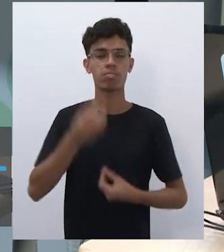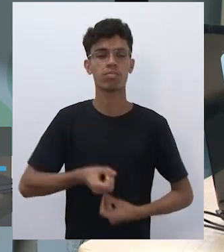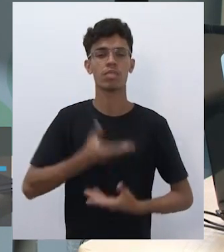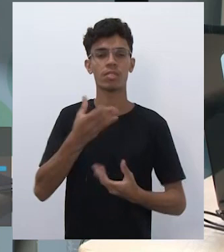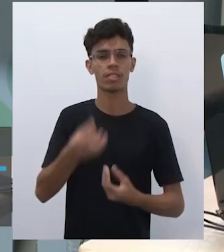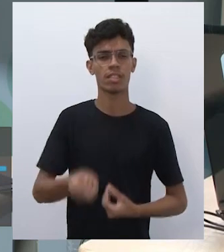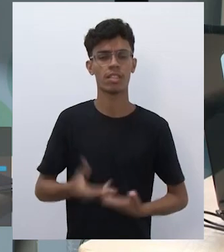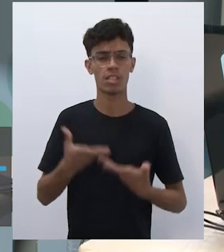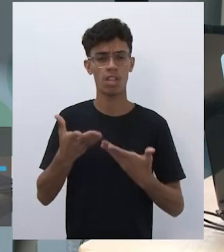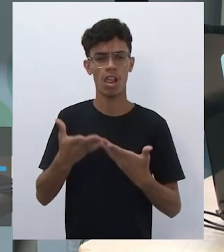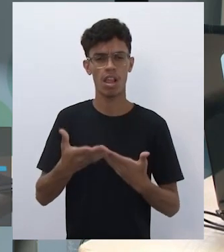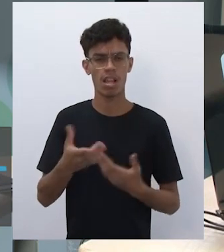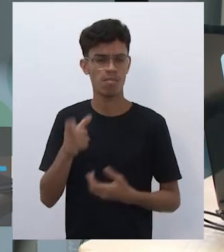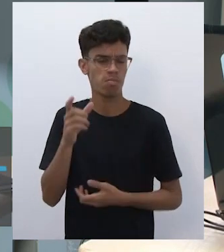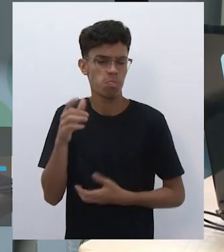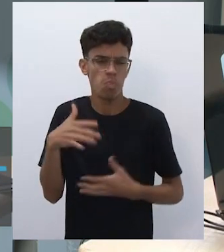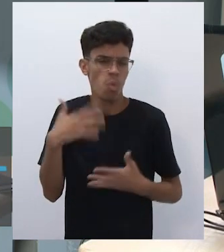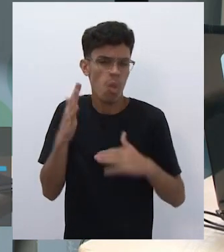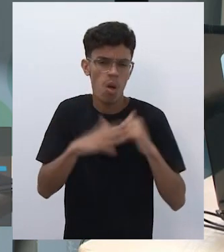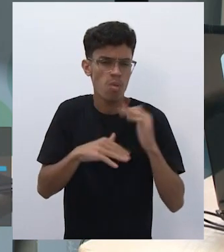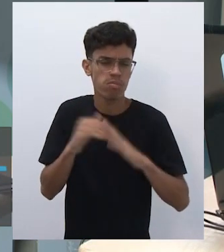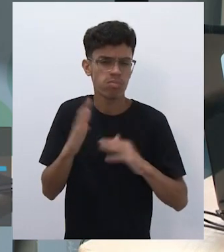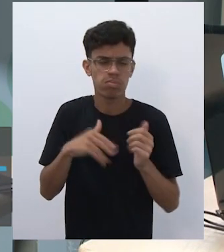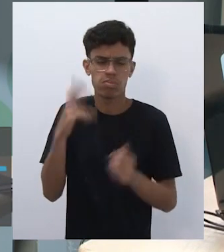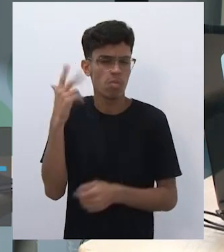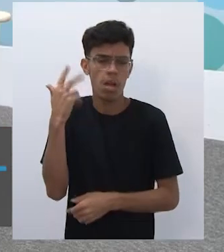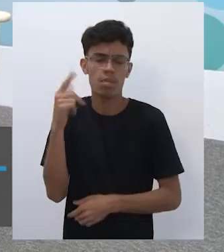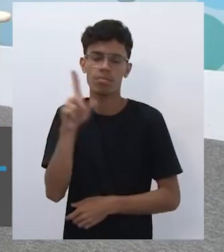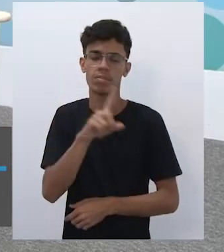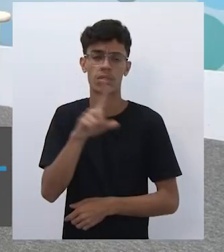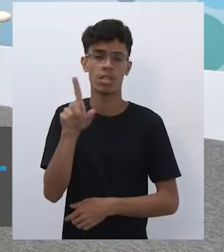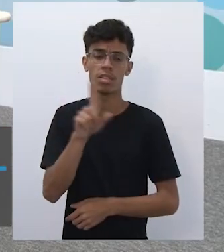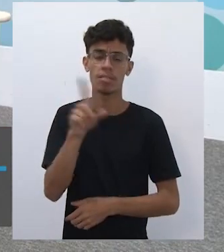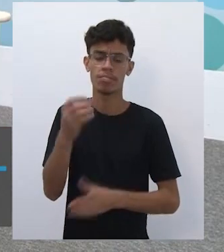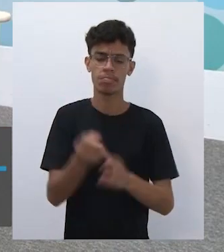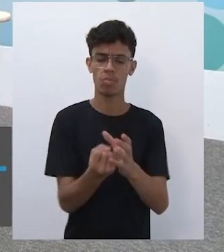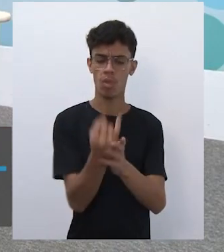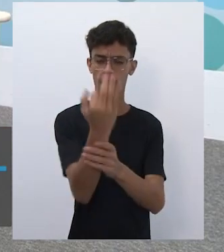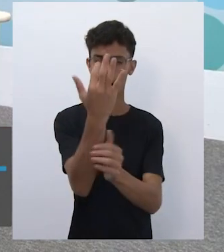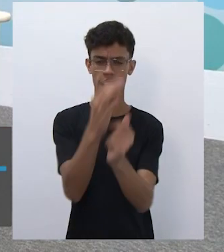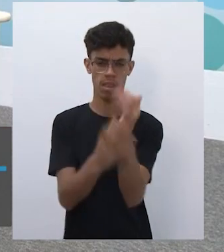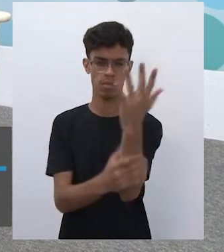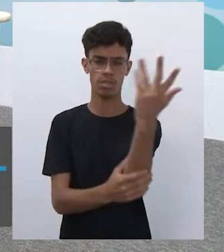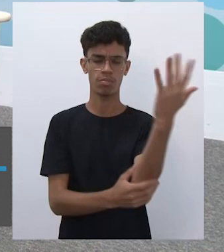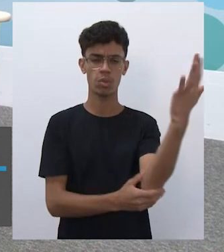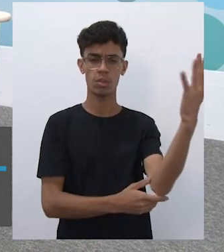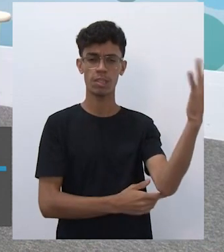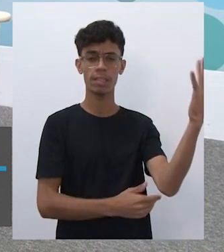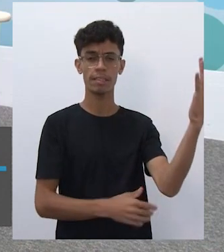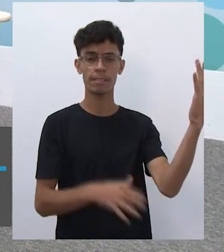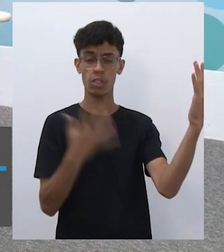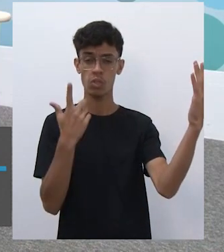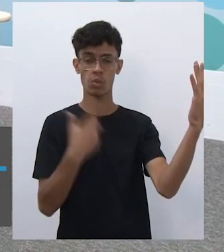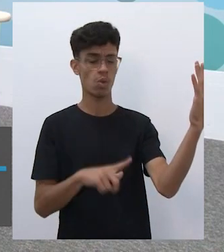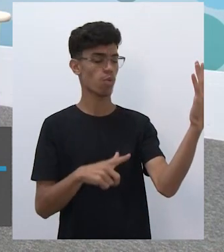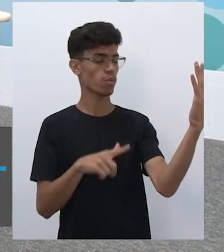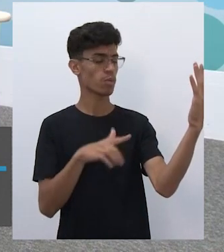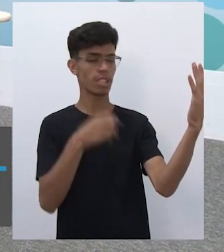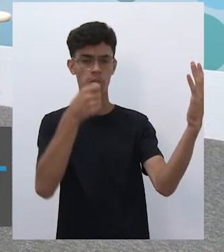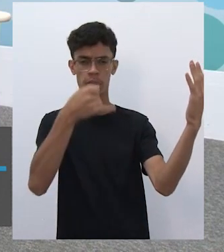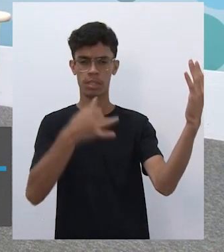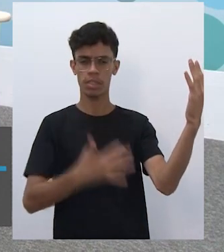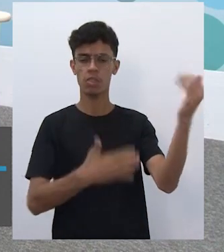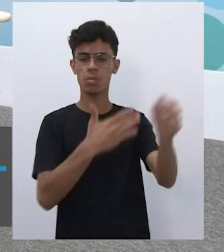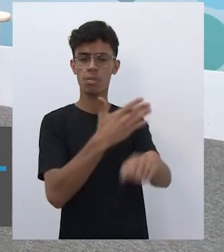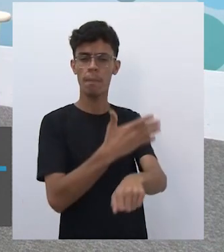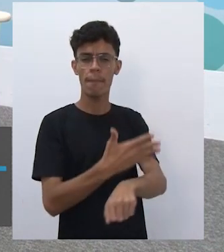assim solta, né? Então, quando a gente fala do projeto de arborização, professor Anderson, a gente está falando de treinamento, a